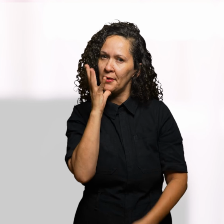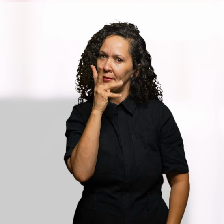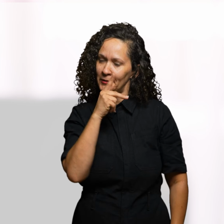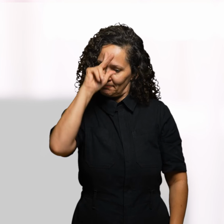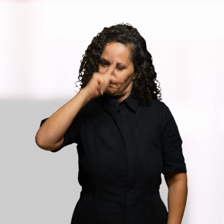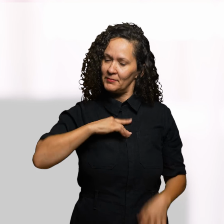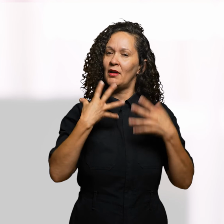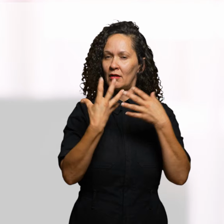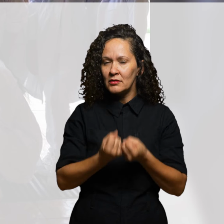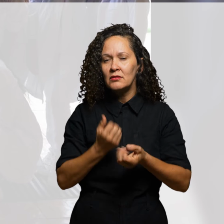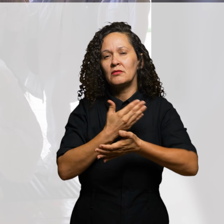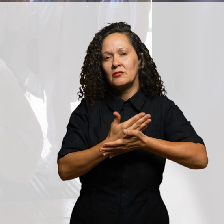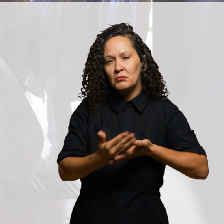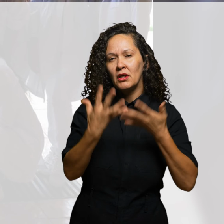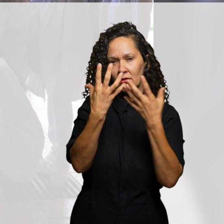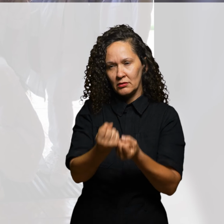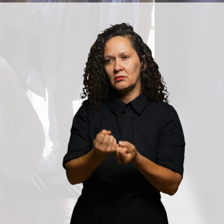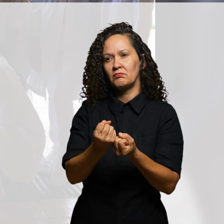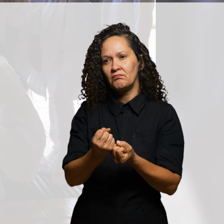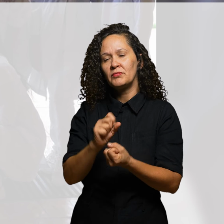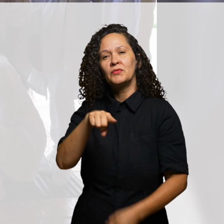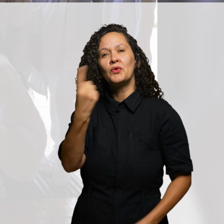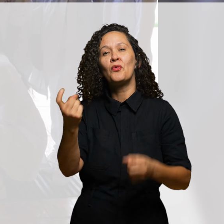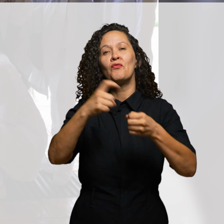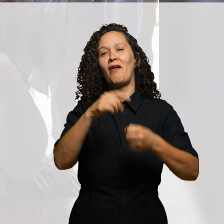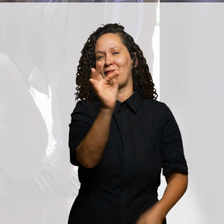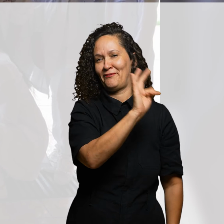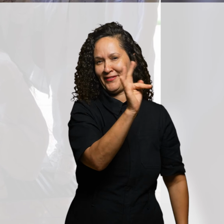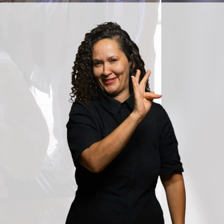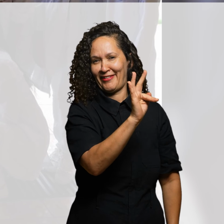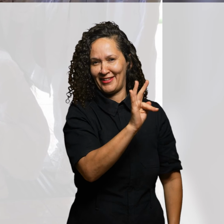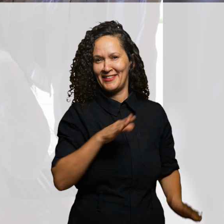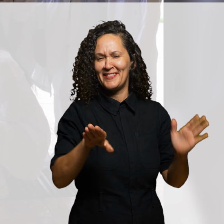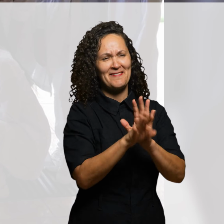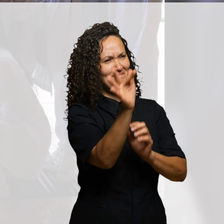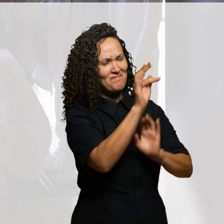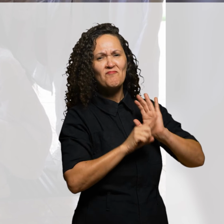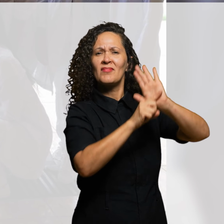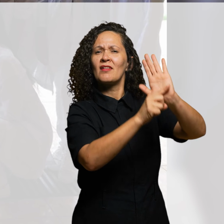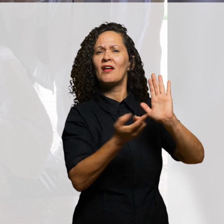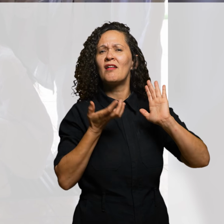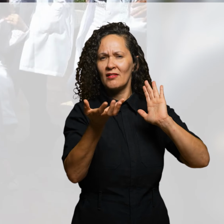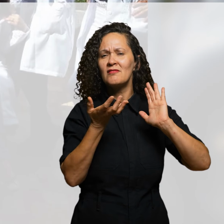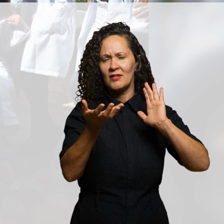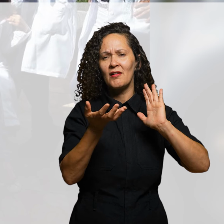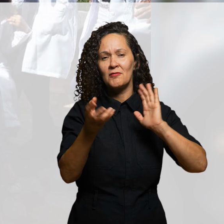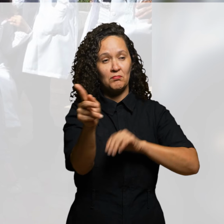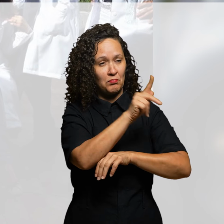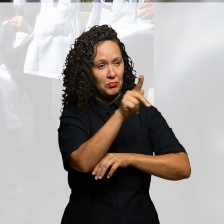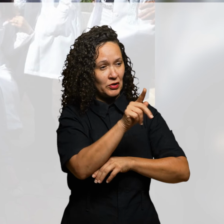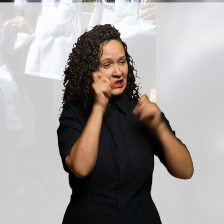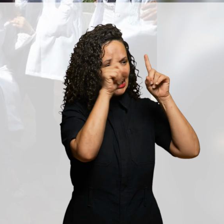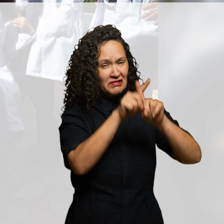me aceitar e começar a me aceitar, e o próximo passo foi voltar pra faculdade. Já cheguei mostrando o eu queria fazer. Os professores